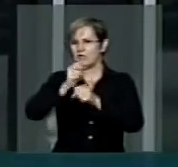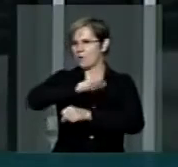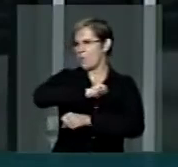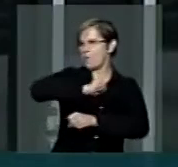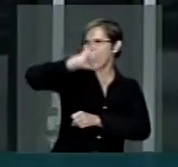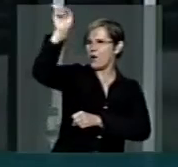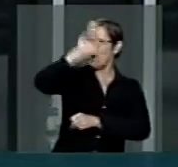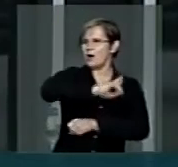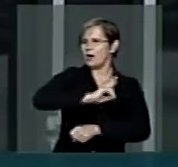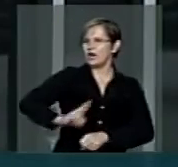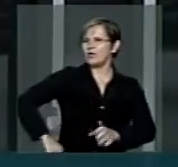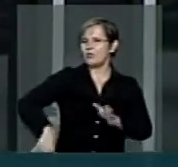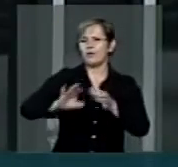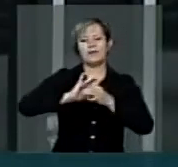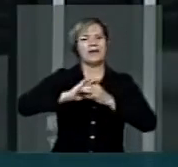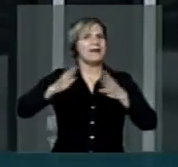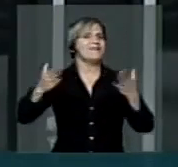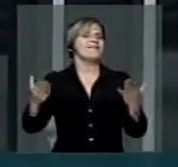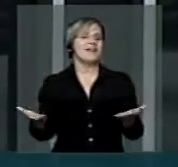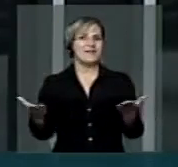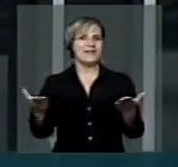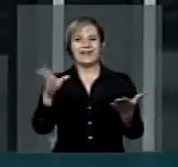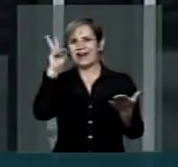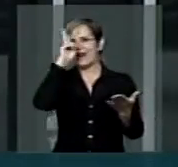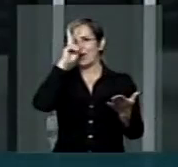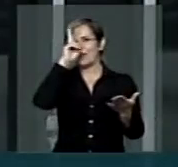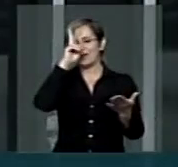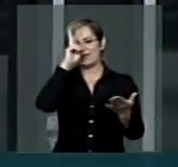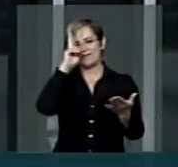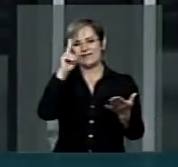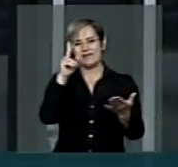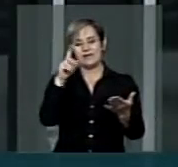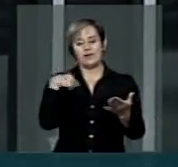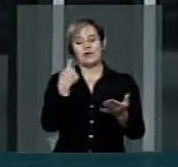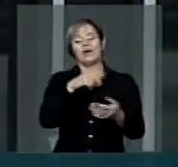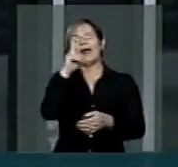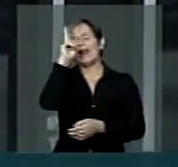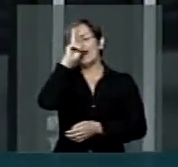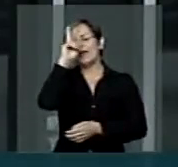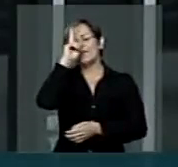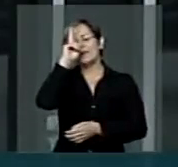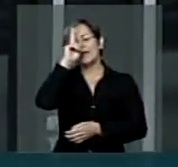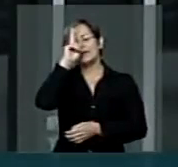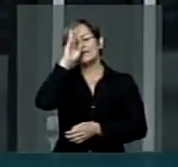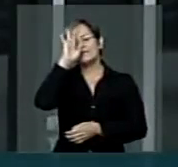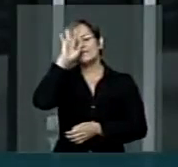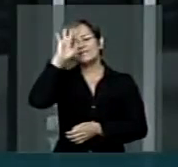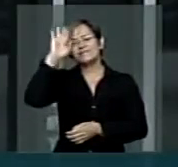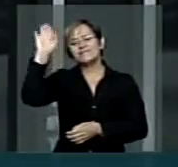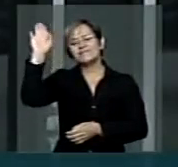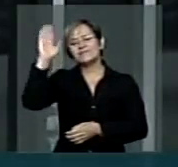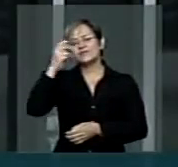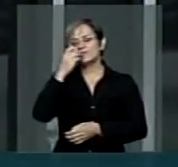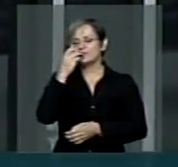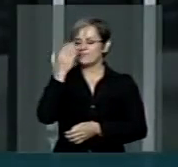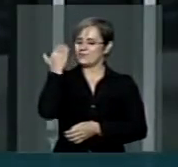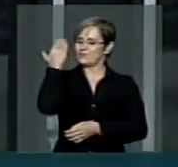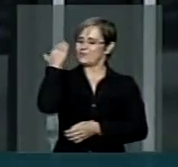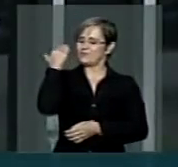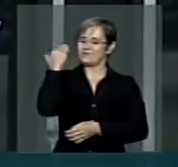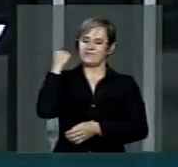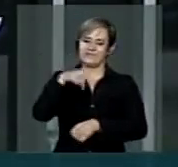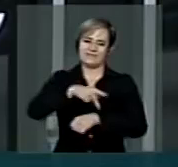não rememorar tal dia sem estender nosso olhar um pouco mais ao passado recente da nossa